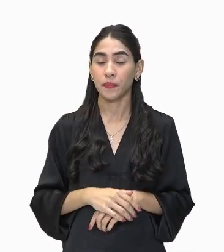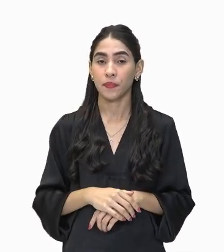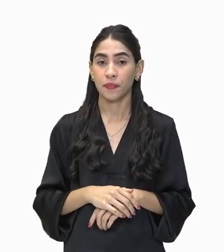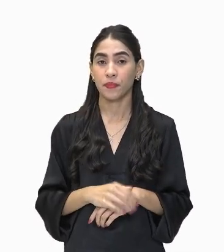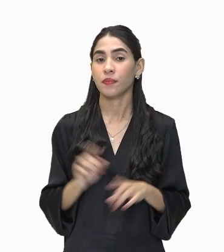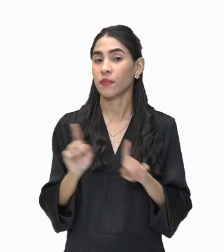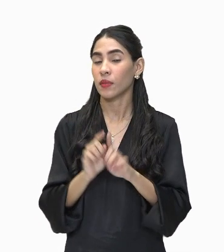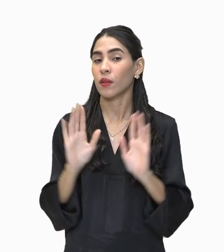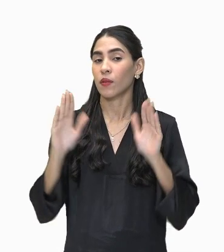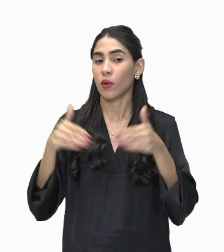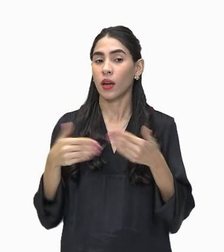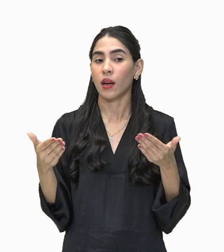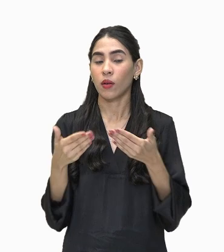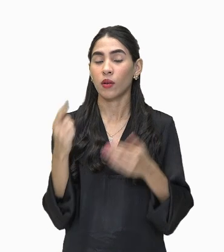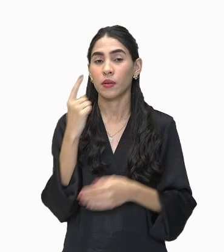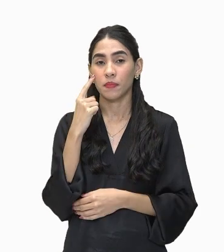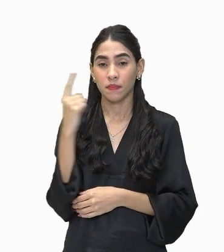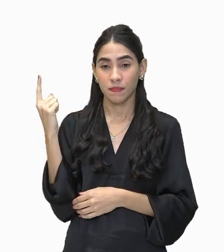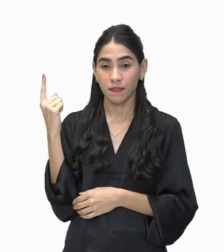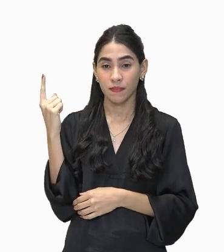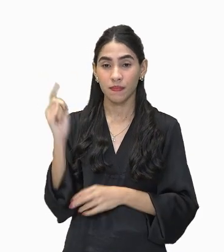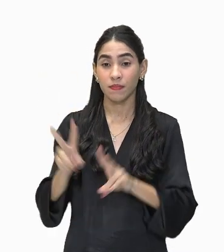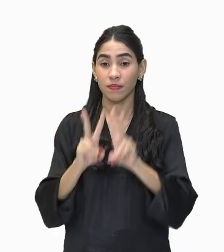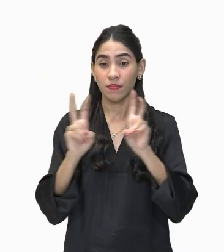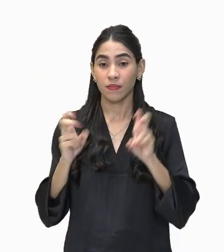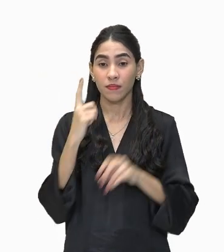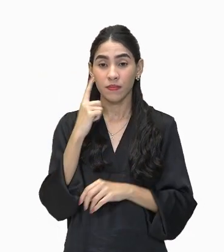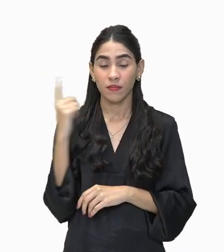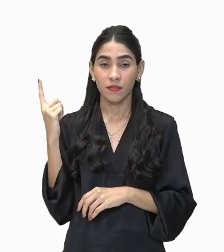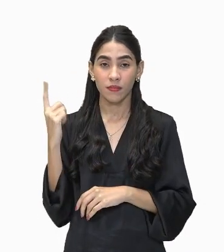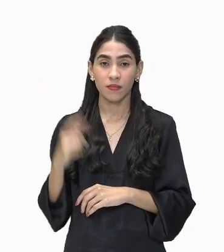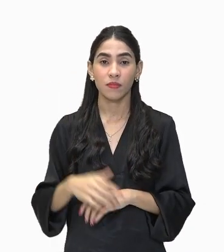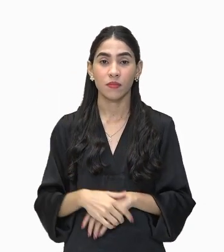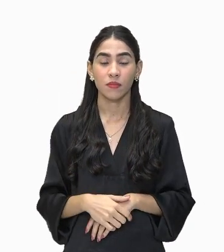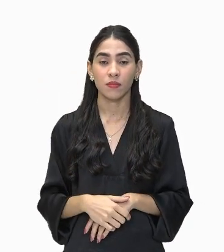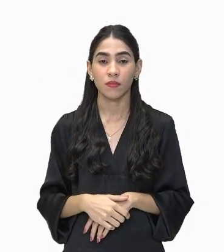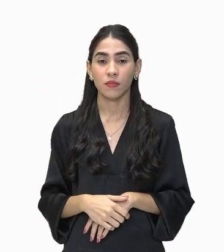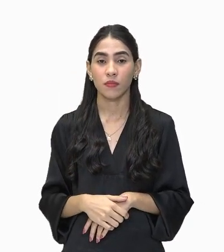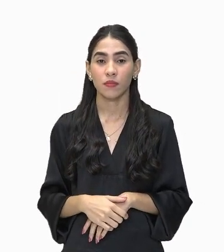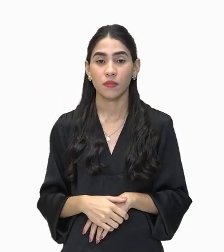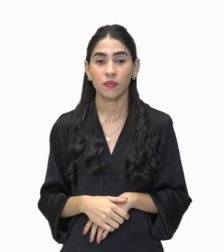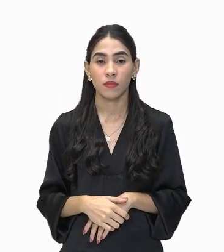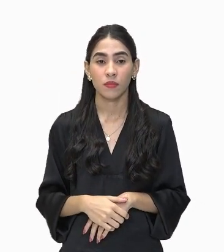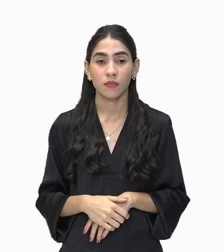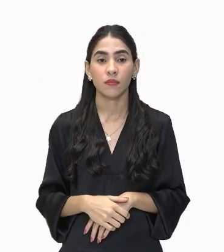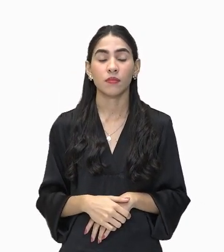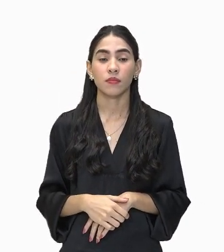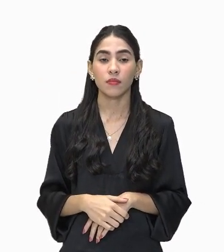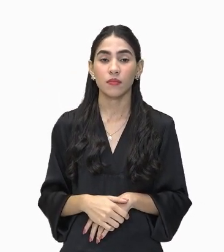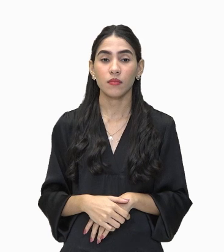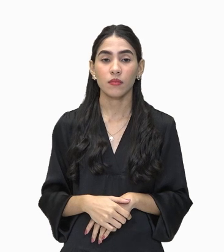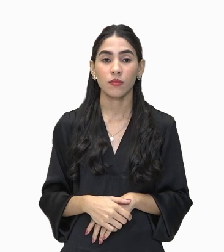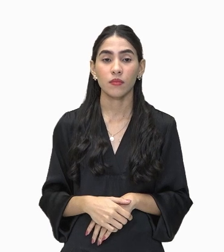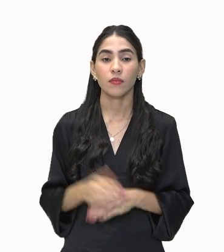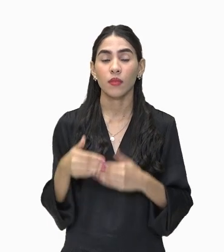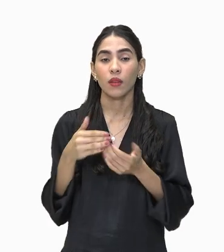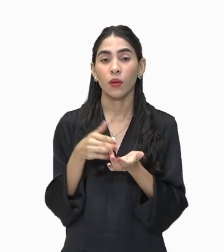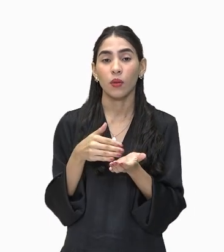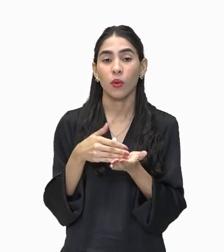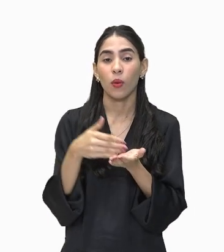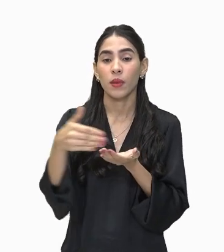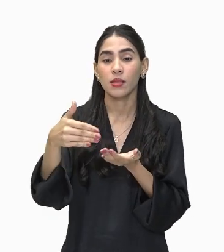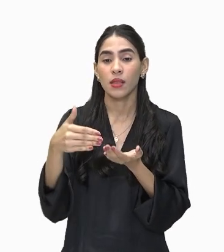um pouco das ligas camponesas, vamos falar um pouco das ligas camponesas. As ligas camponesas, elas começaram